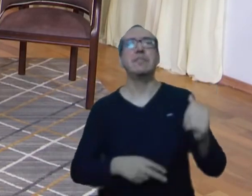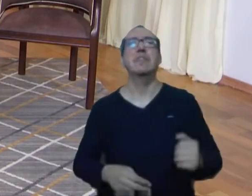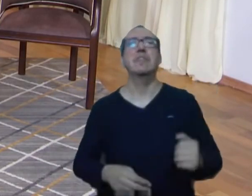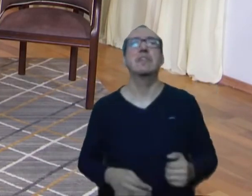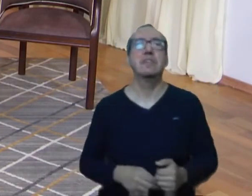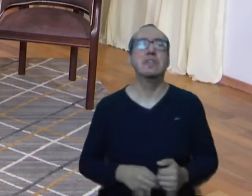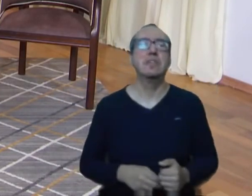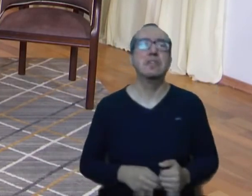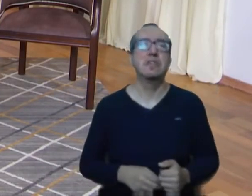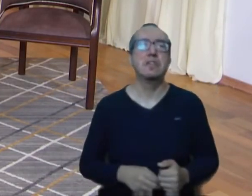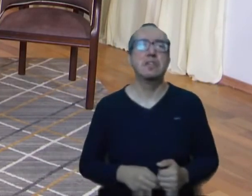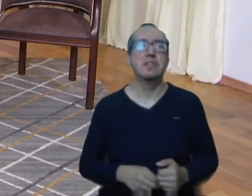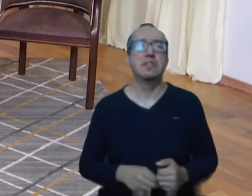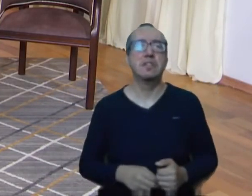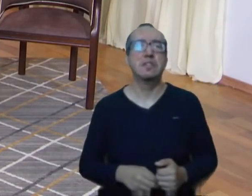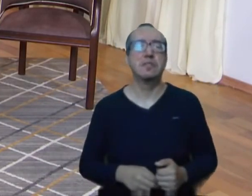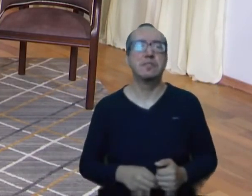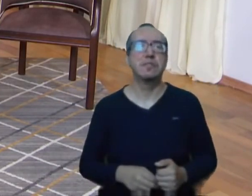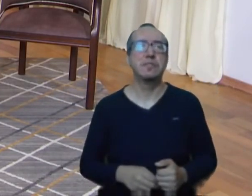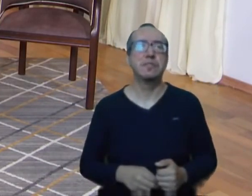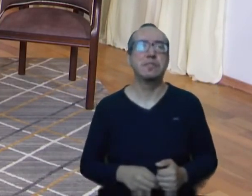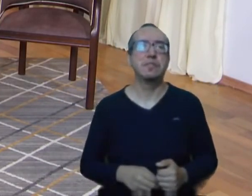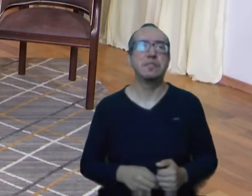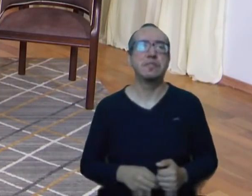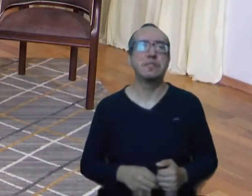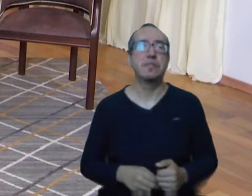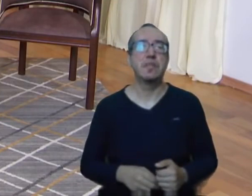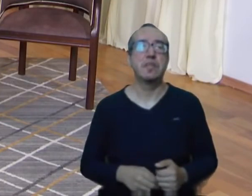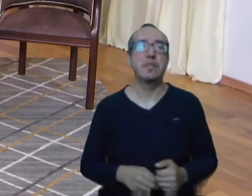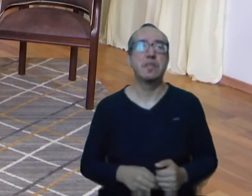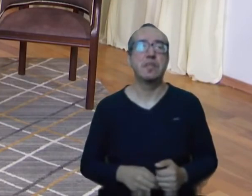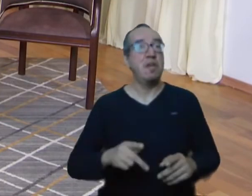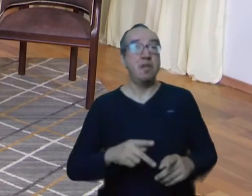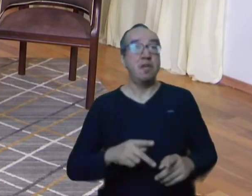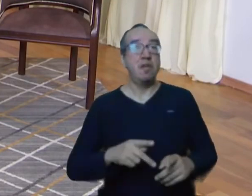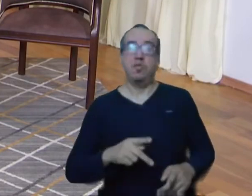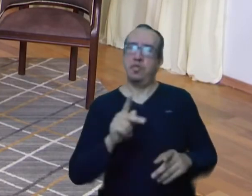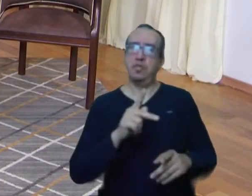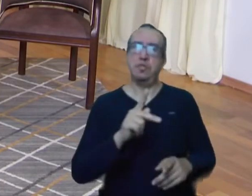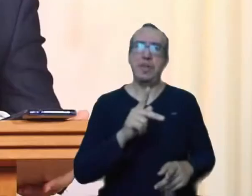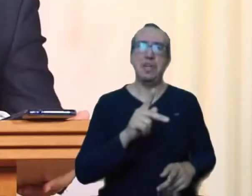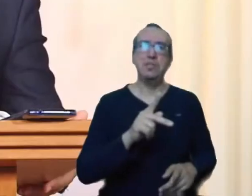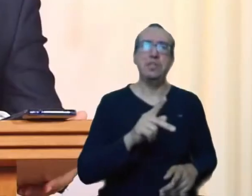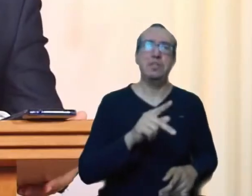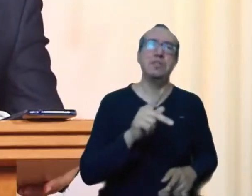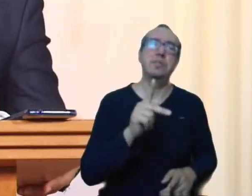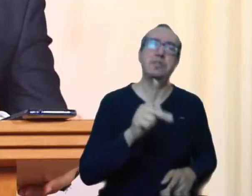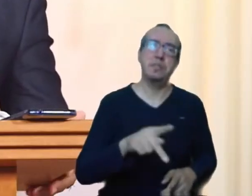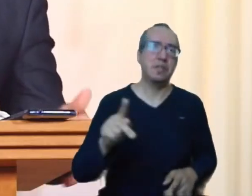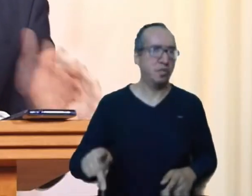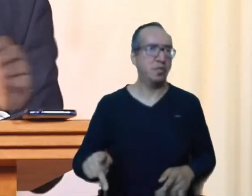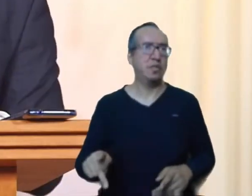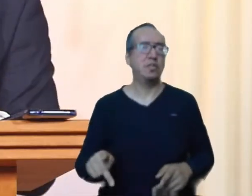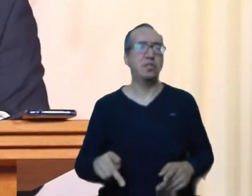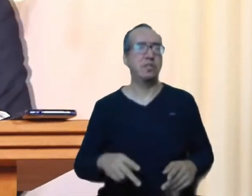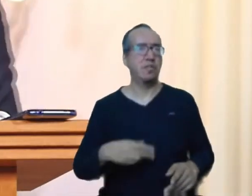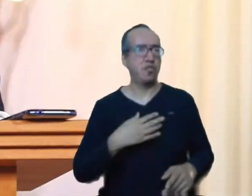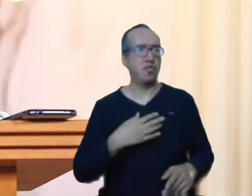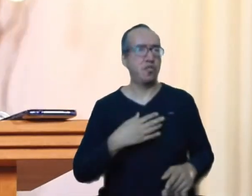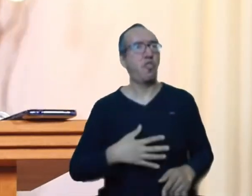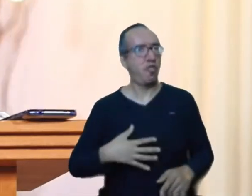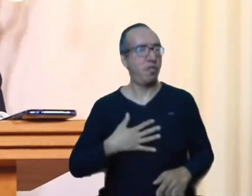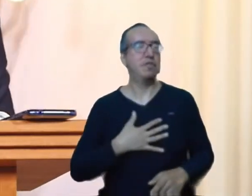dos pregadores gostam de estar. Aliás, é onde eles mais gostam de estar. É no púlpito. Sabe por quê? É mais